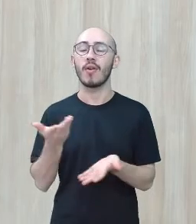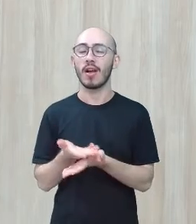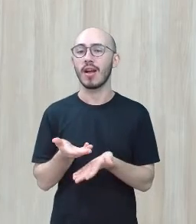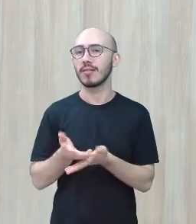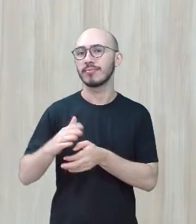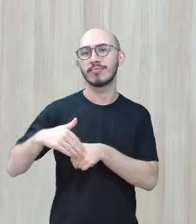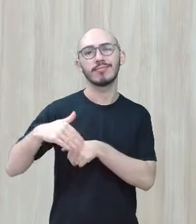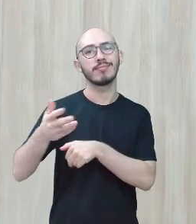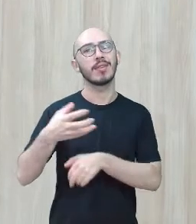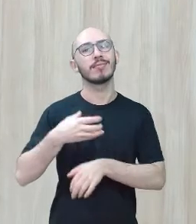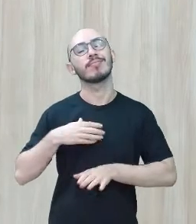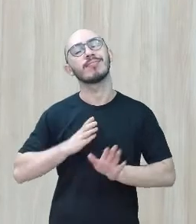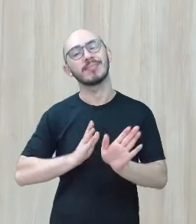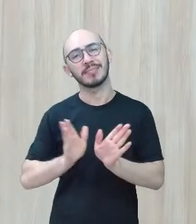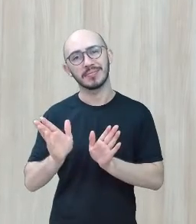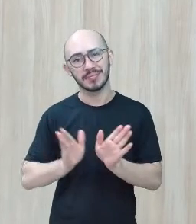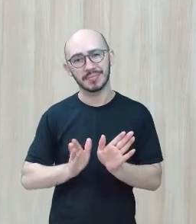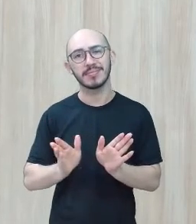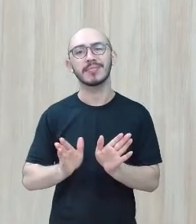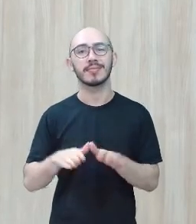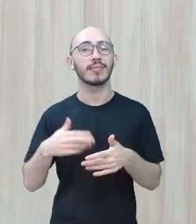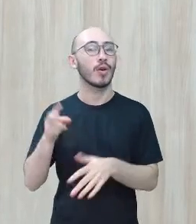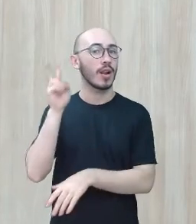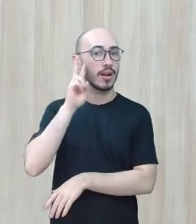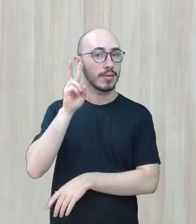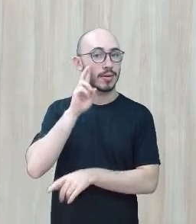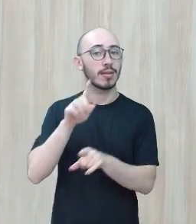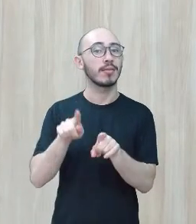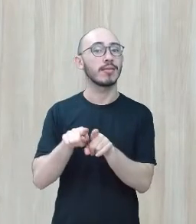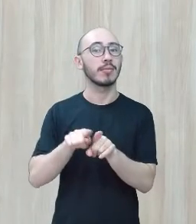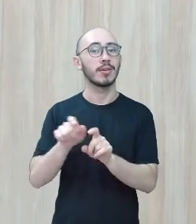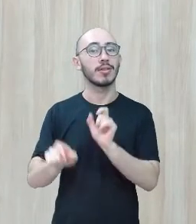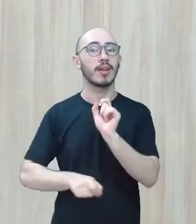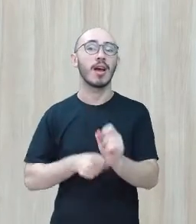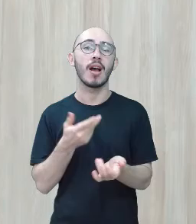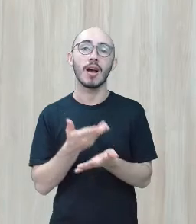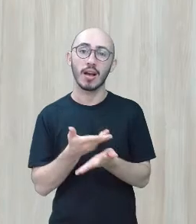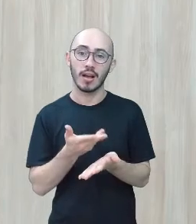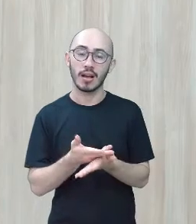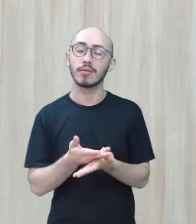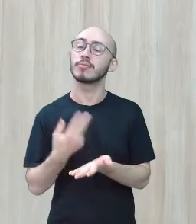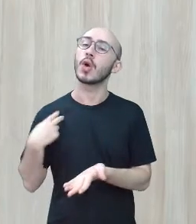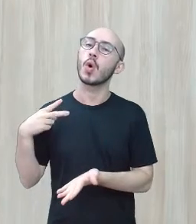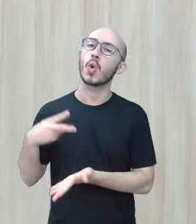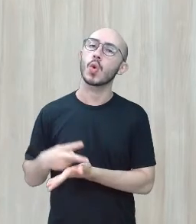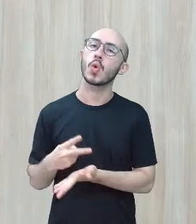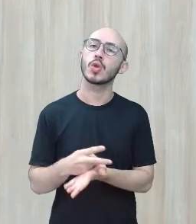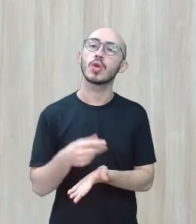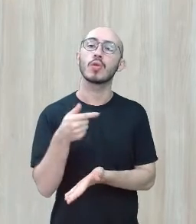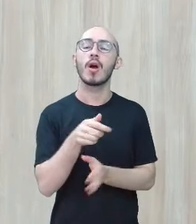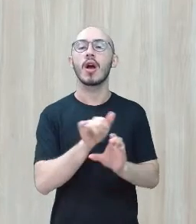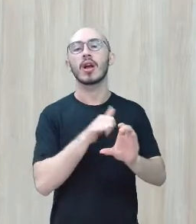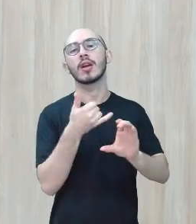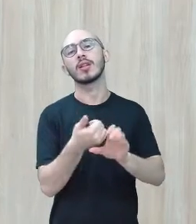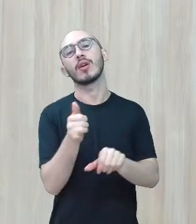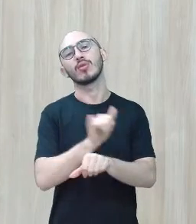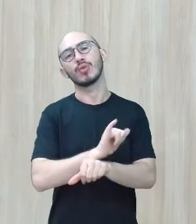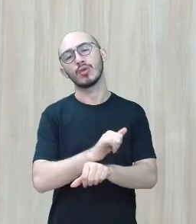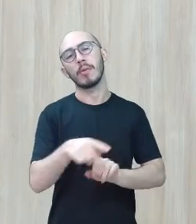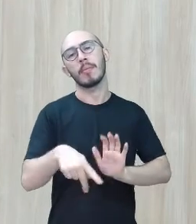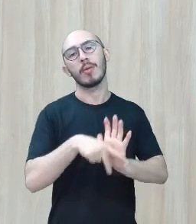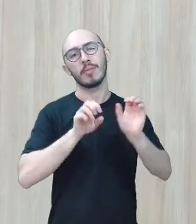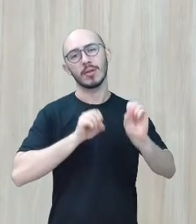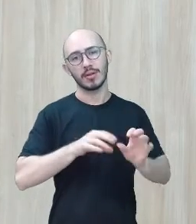aula muito mais acessível. Lembrando também que nossas aulas, elas permanecem no nosso canal do YouTube Educa